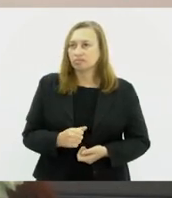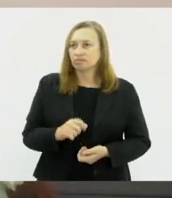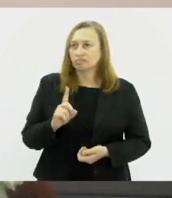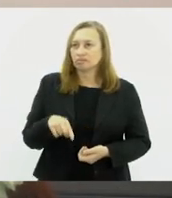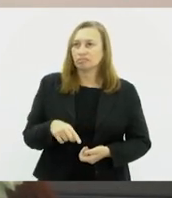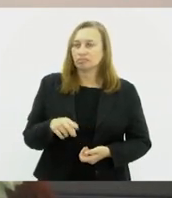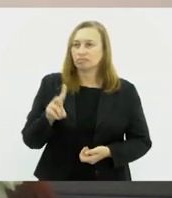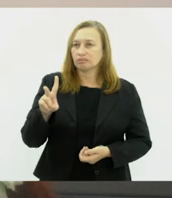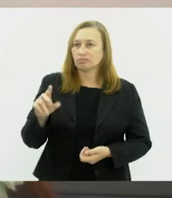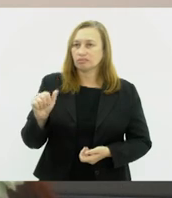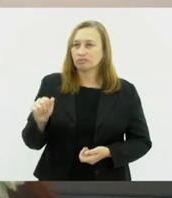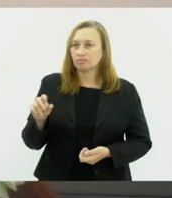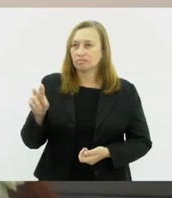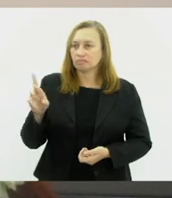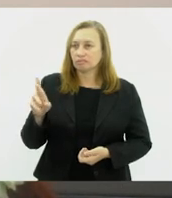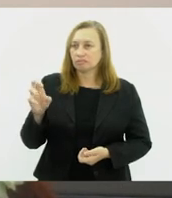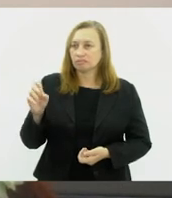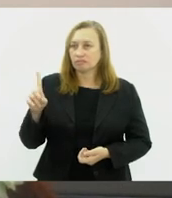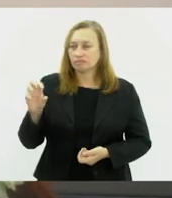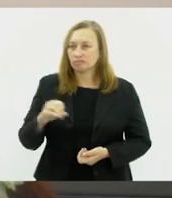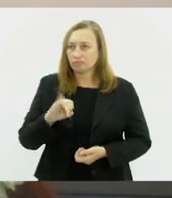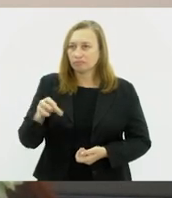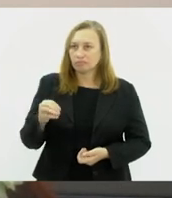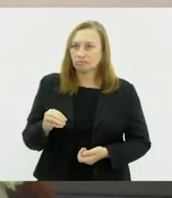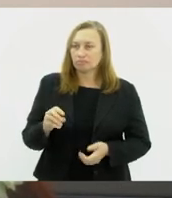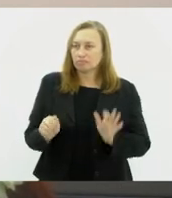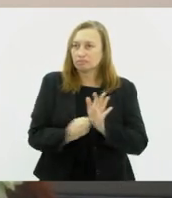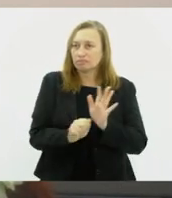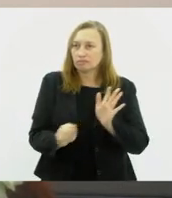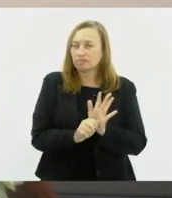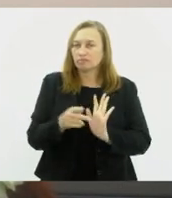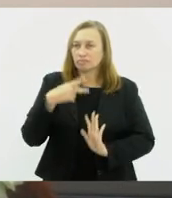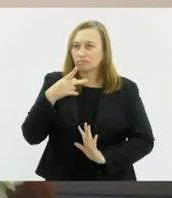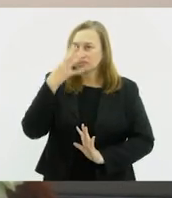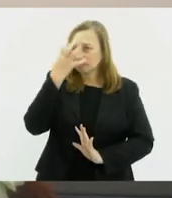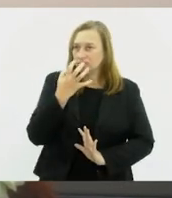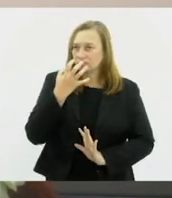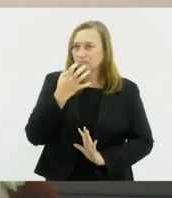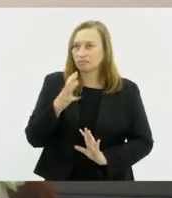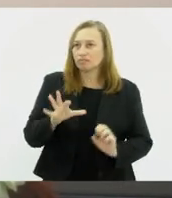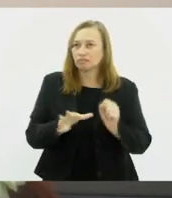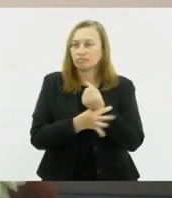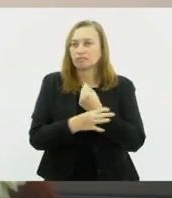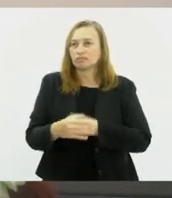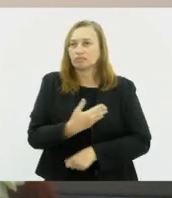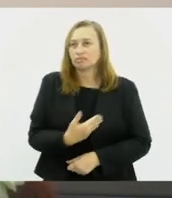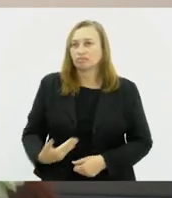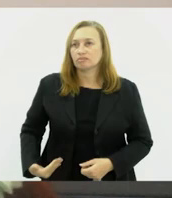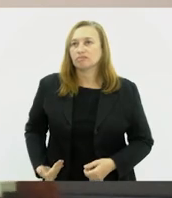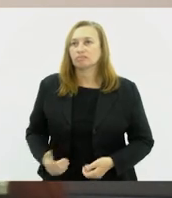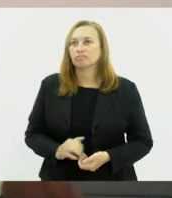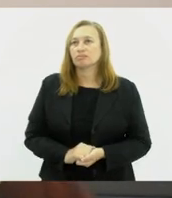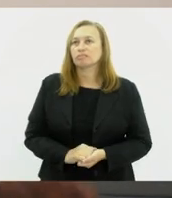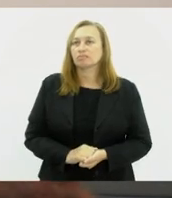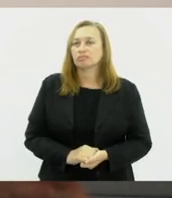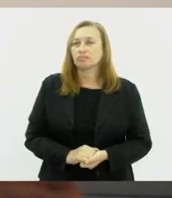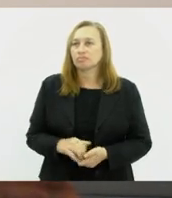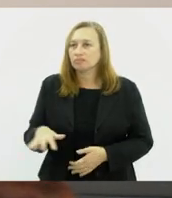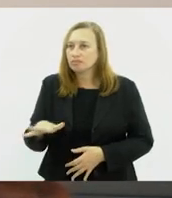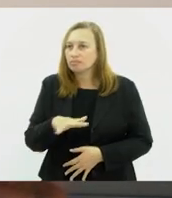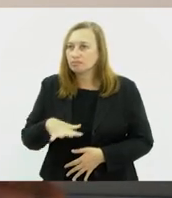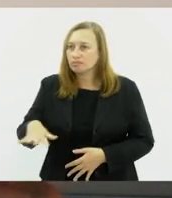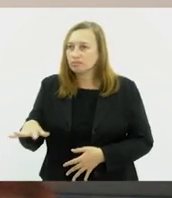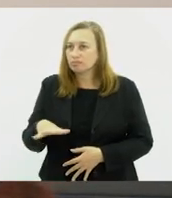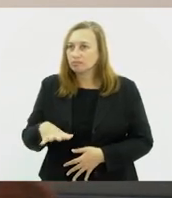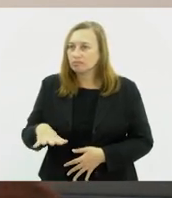varejo da maconha para começar a falar sério sobre segurança pública gerar a boca de f a boca de Ah tem